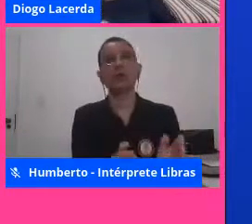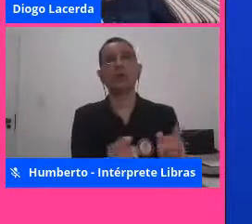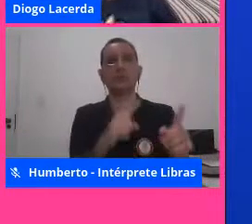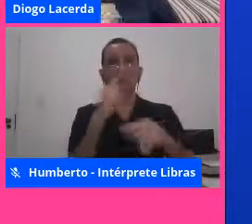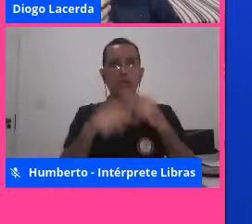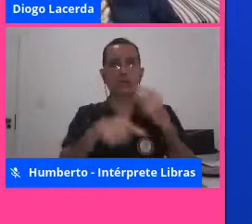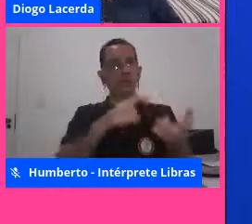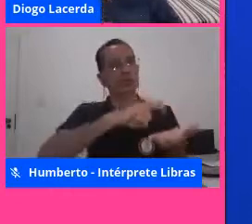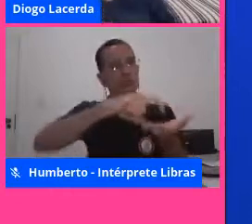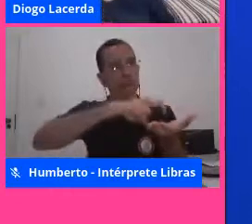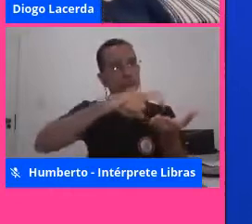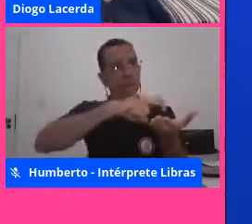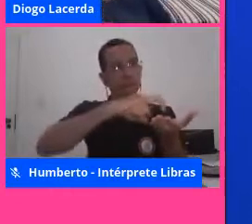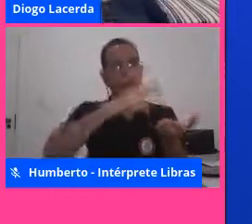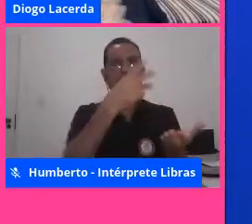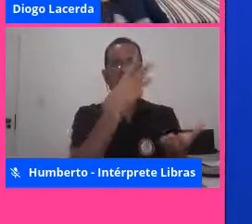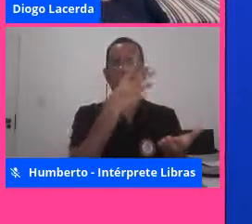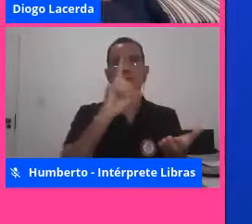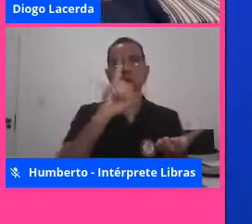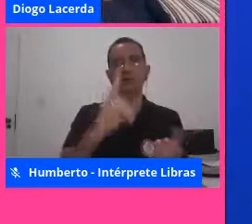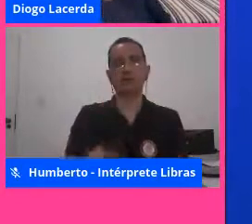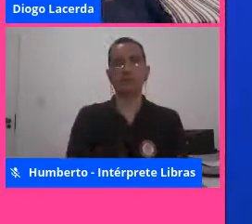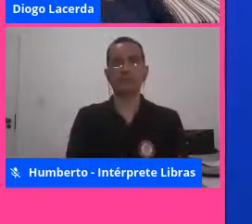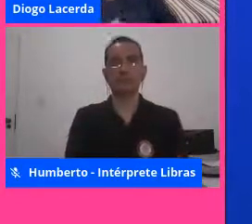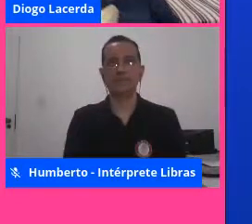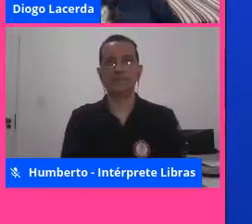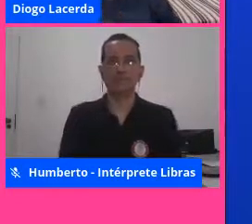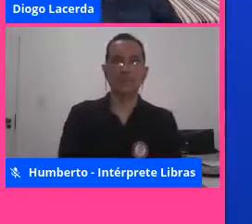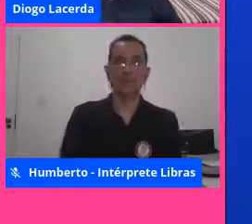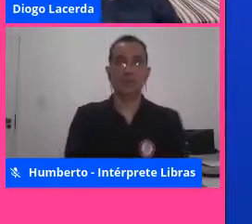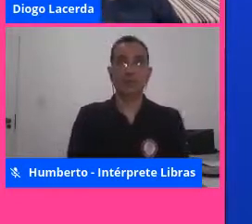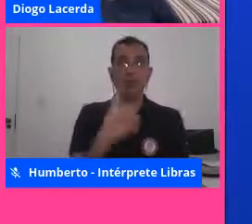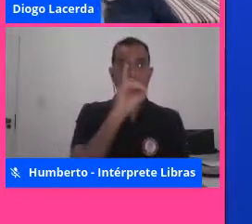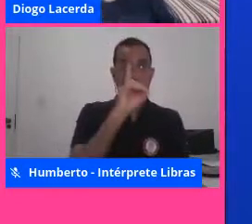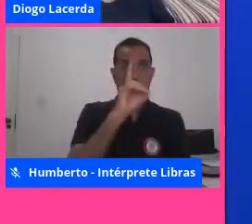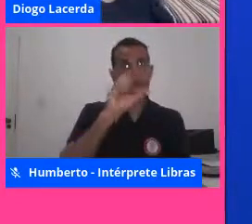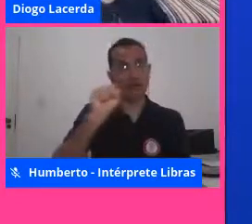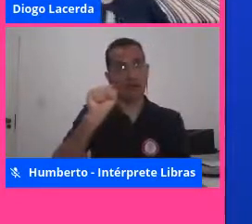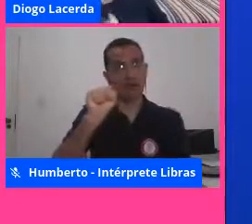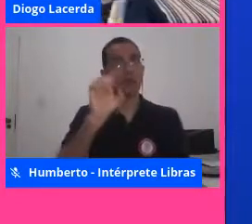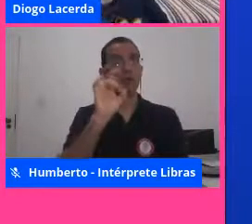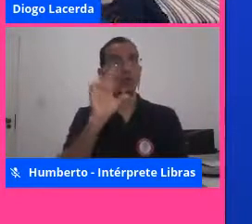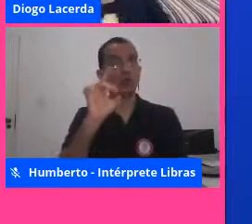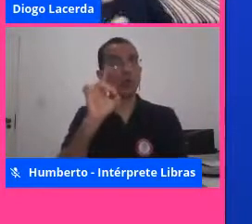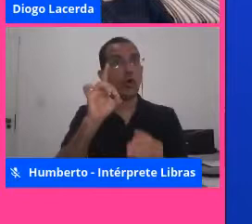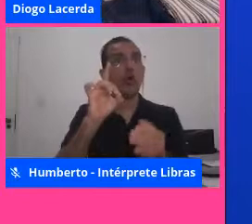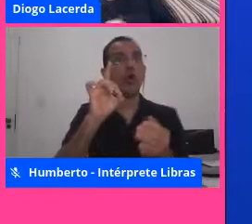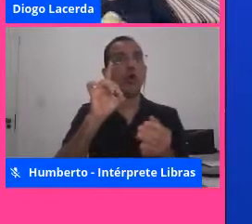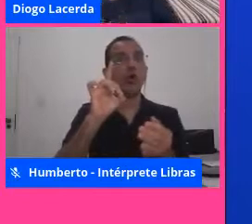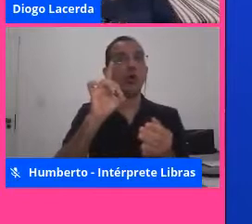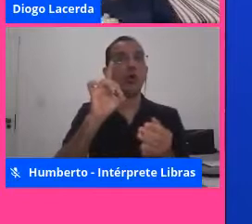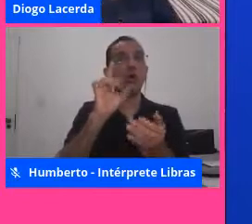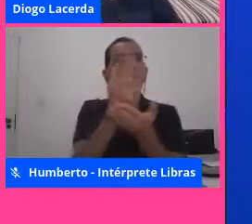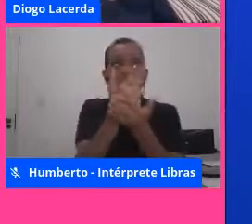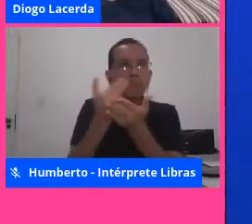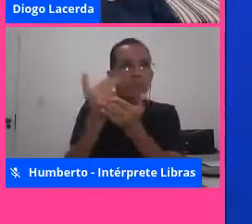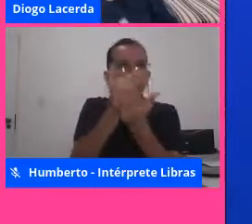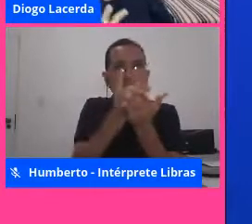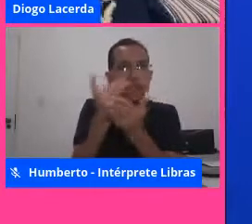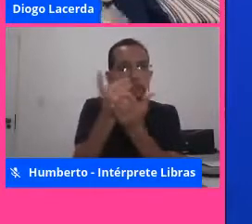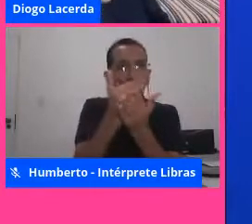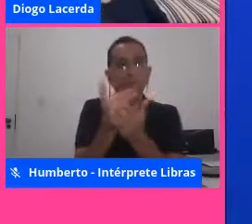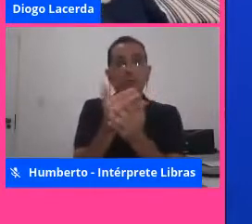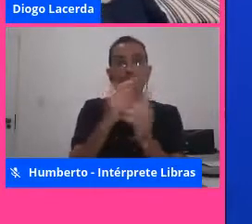nesse programa Design Spark, ele não é nem Cura nem STL. Então, eu tenho que fazer uma exportação de arquivo ou salvar